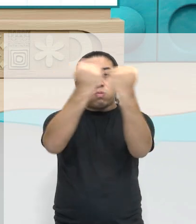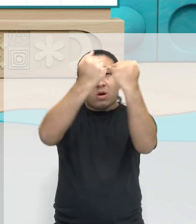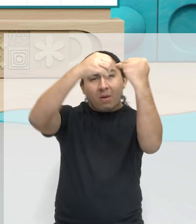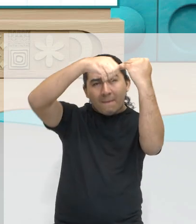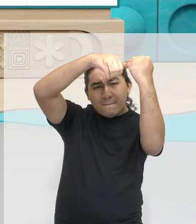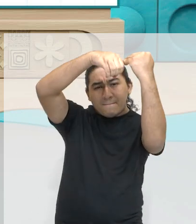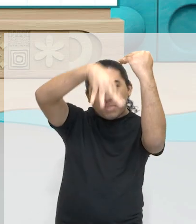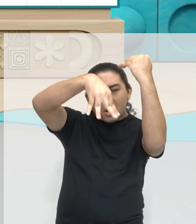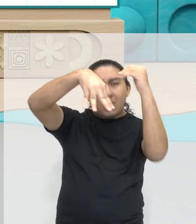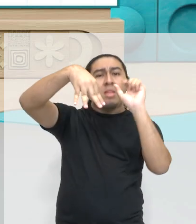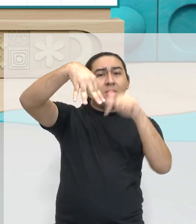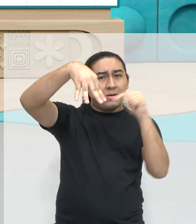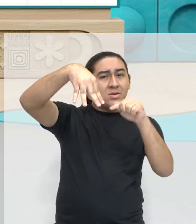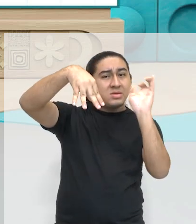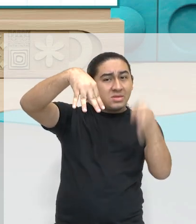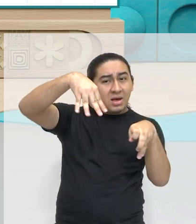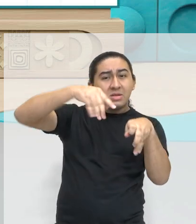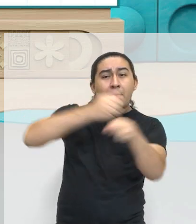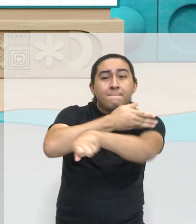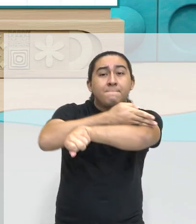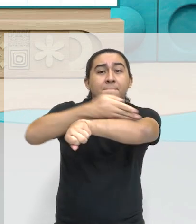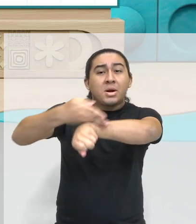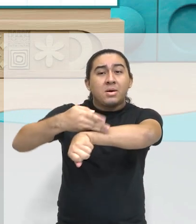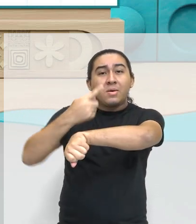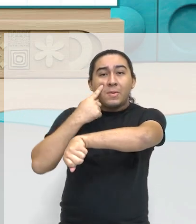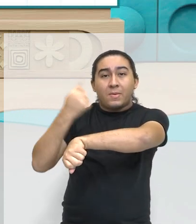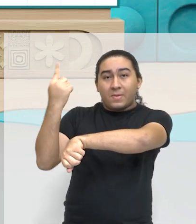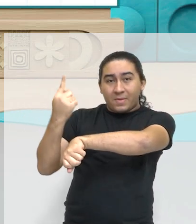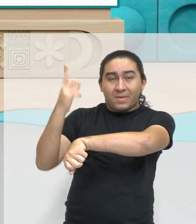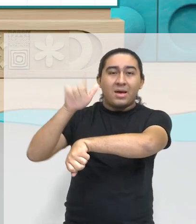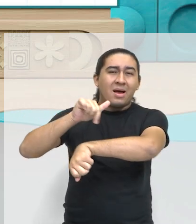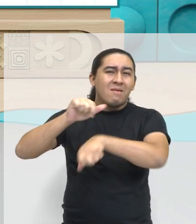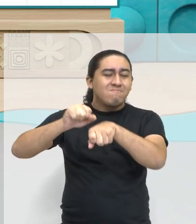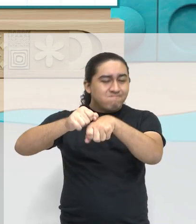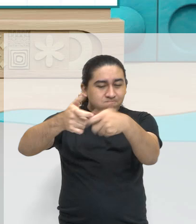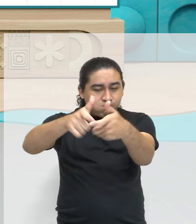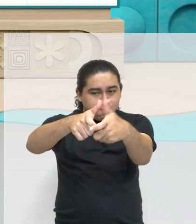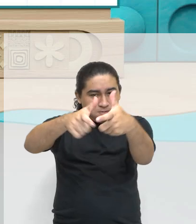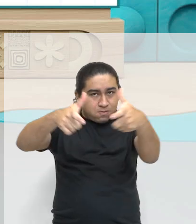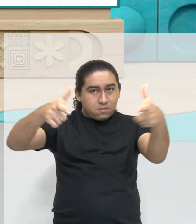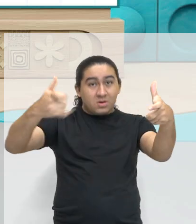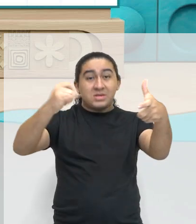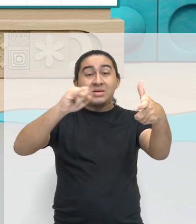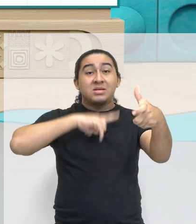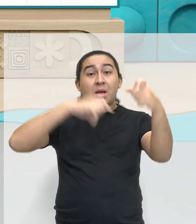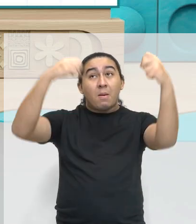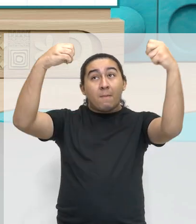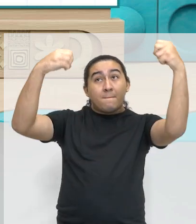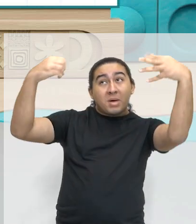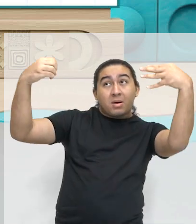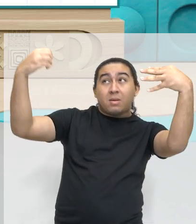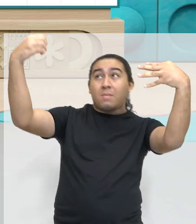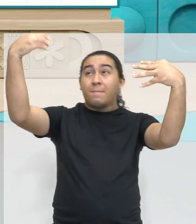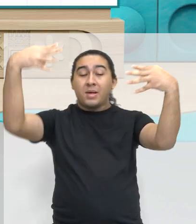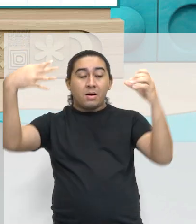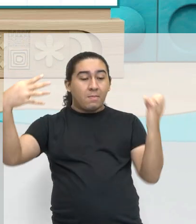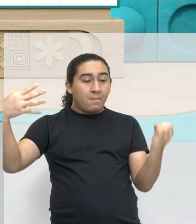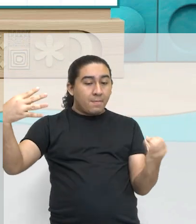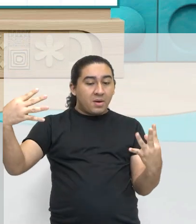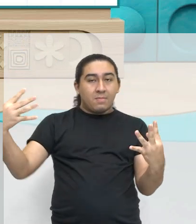esses dramaturgos, certo? E nós falamos do lustre que está lá, que veio da França, bem no centro, tá?